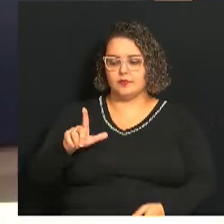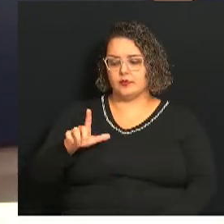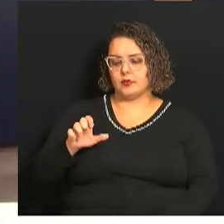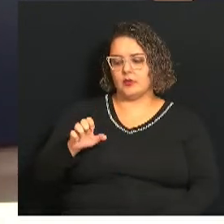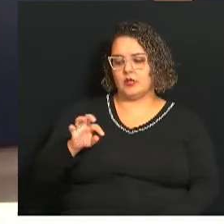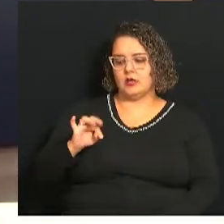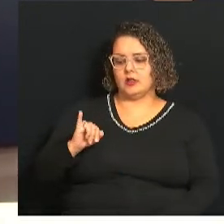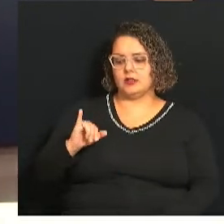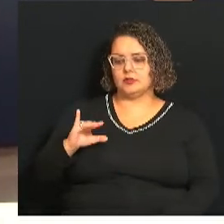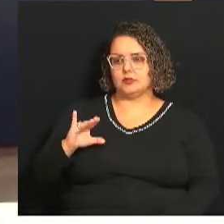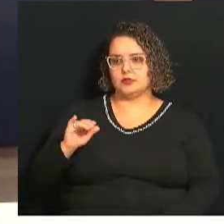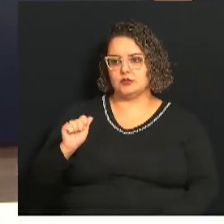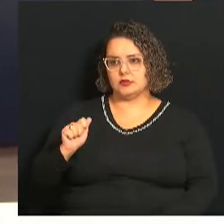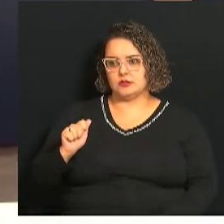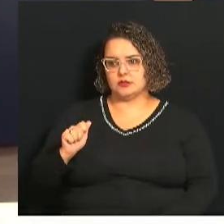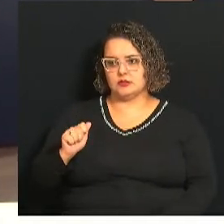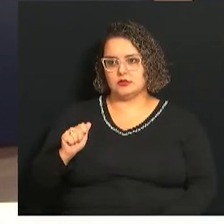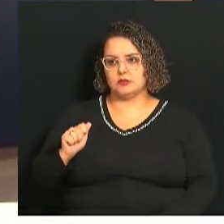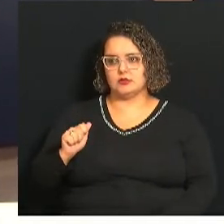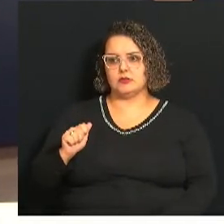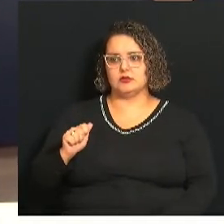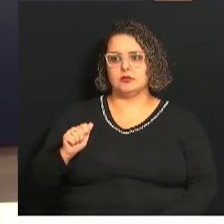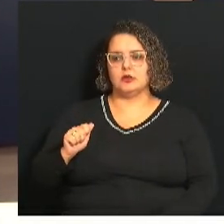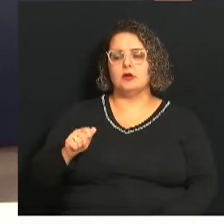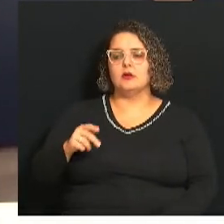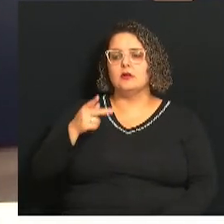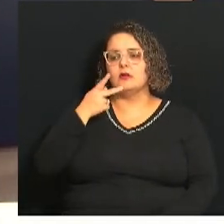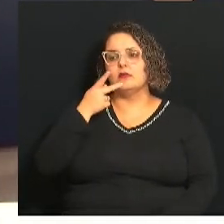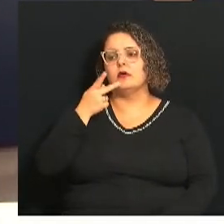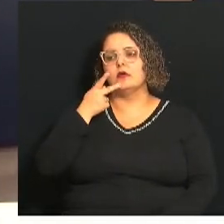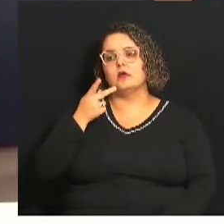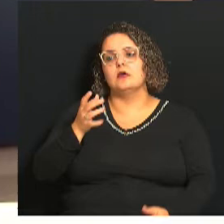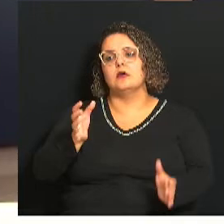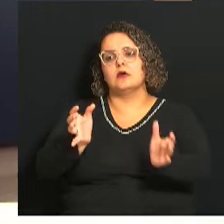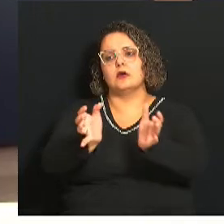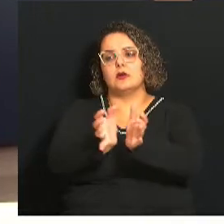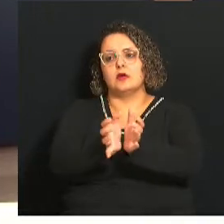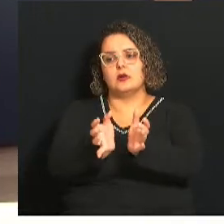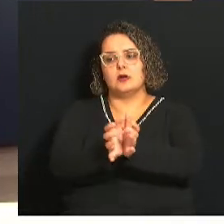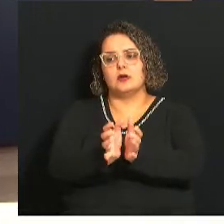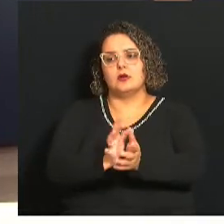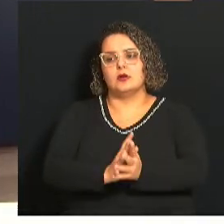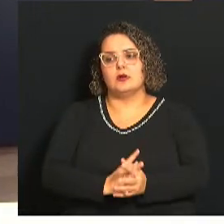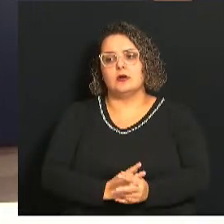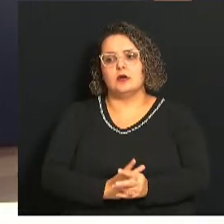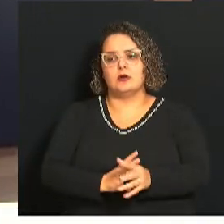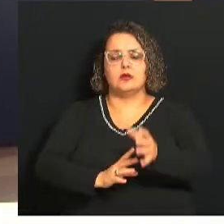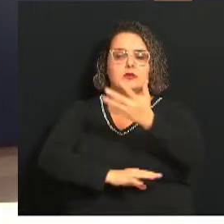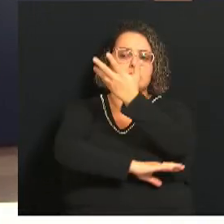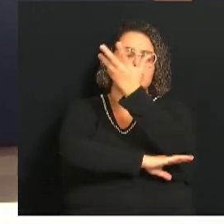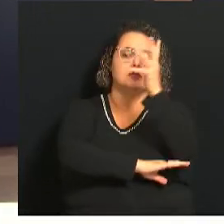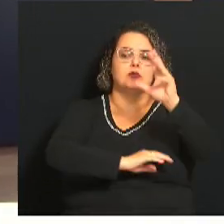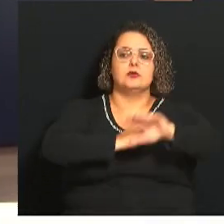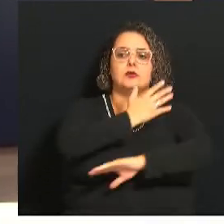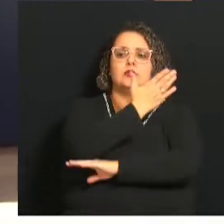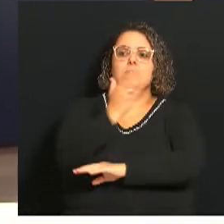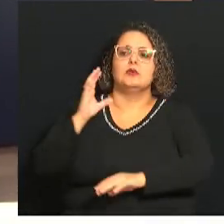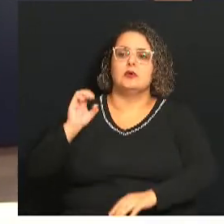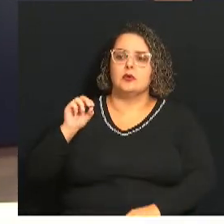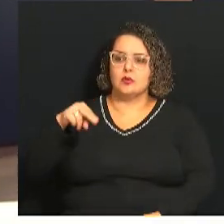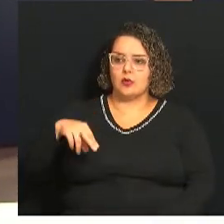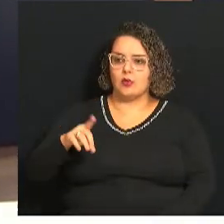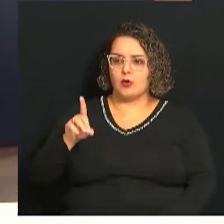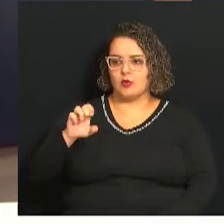Mônica Santos, né, ela disse que a Comissão de Arborização do CONDEMA encaminhou um plano